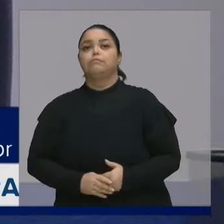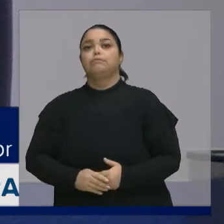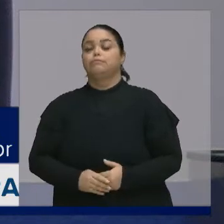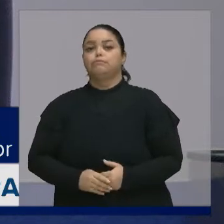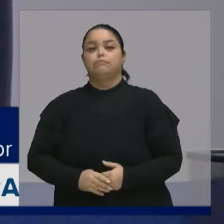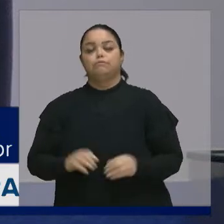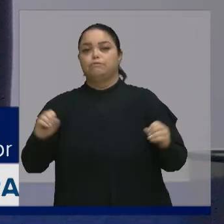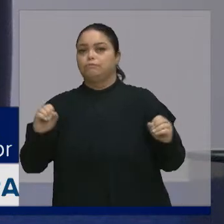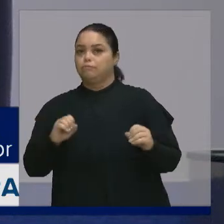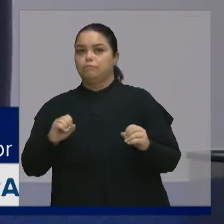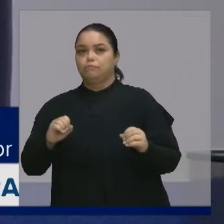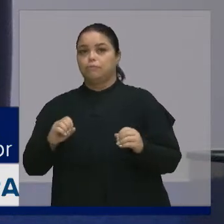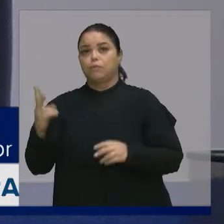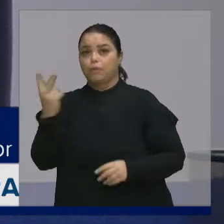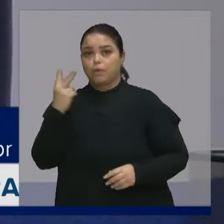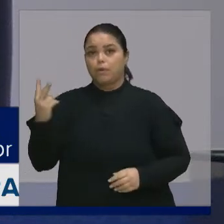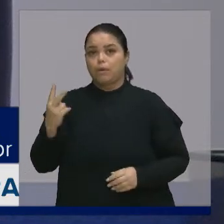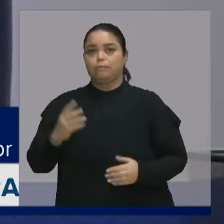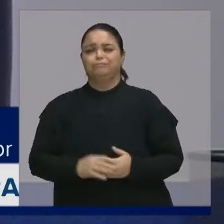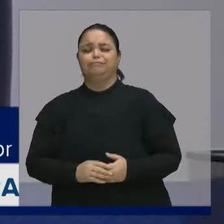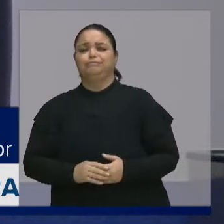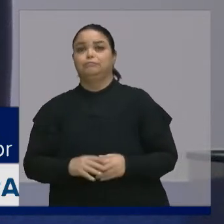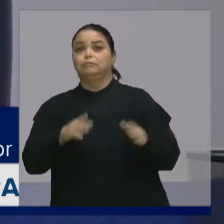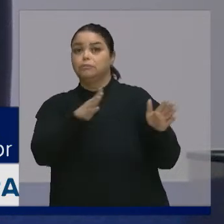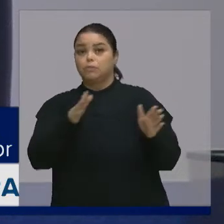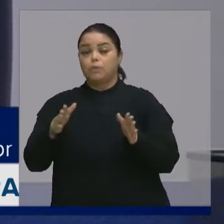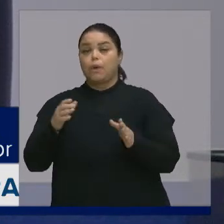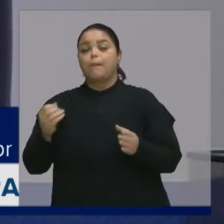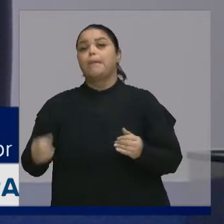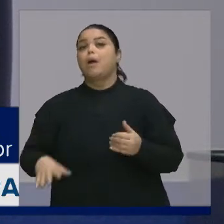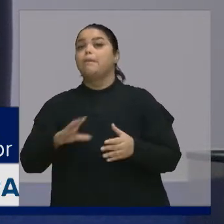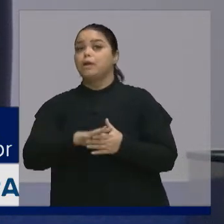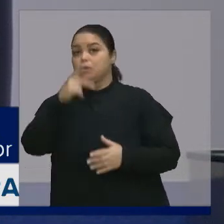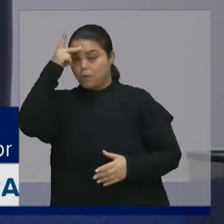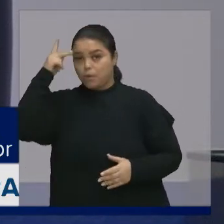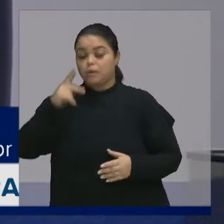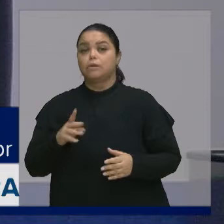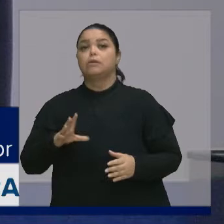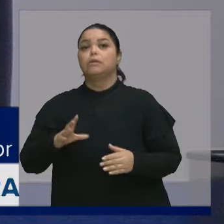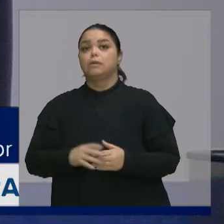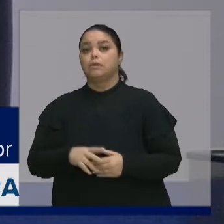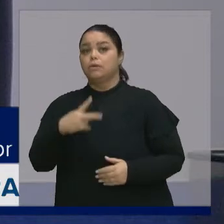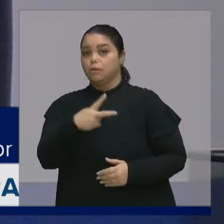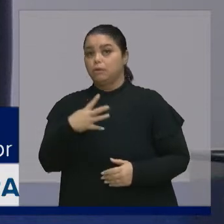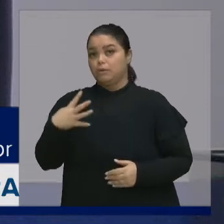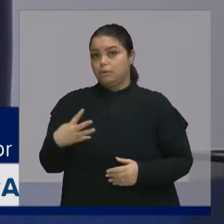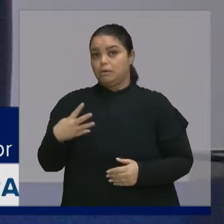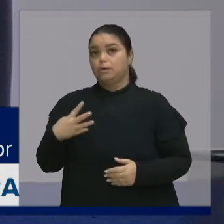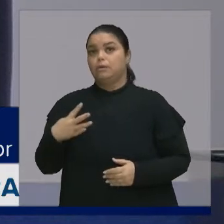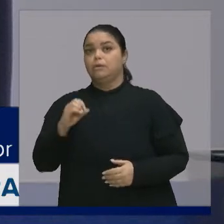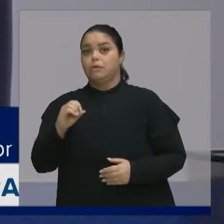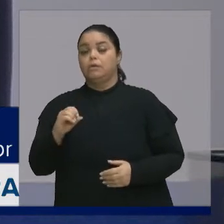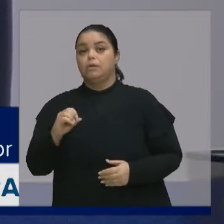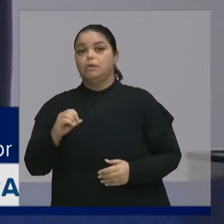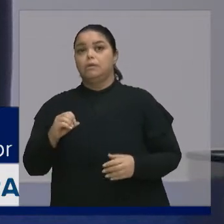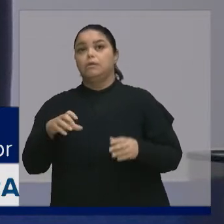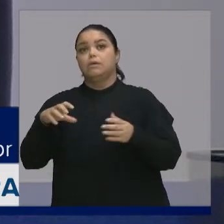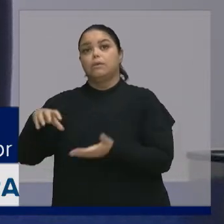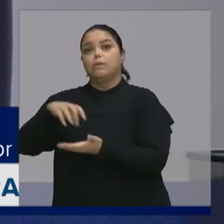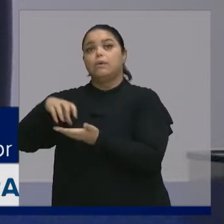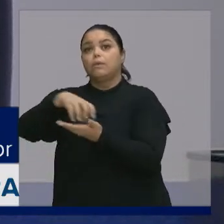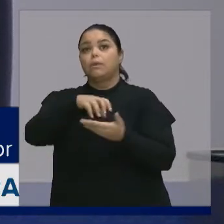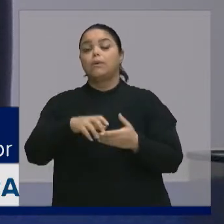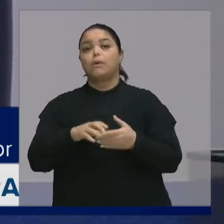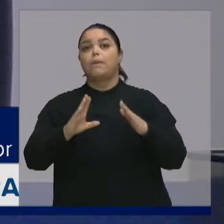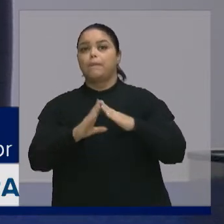por valor simbólico aos respectivos ocupantes, 230 unidades habitacionais